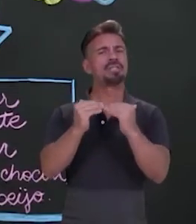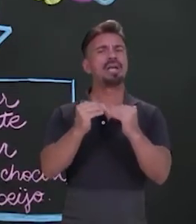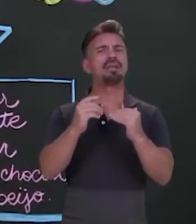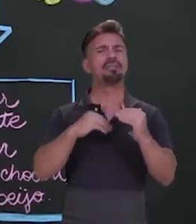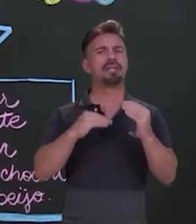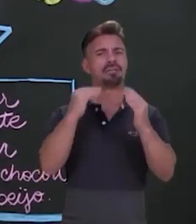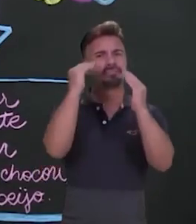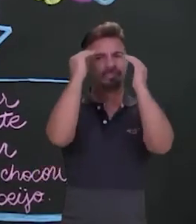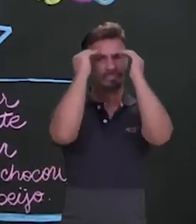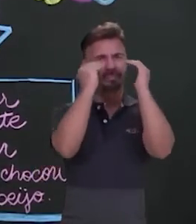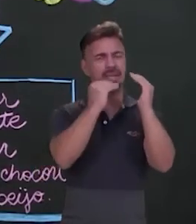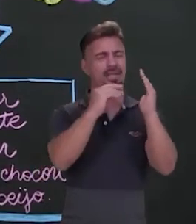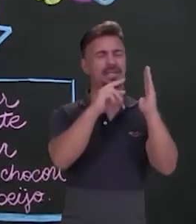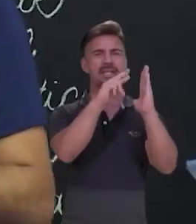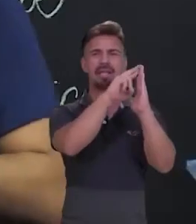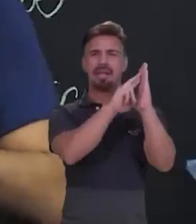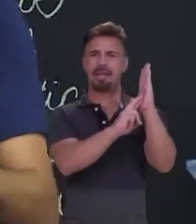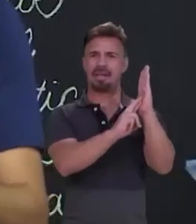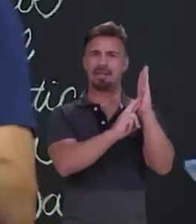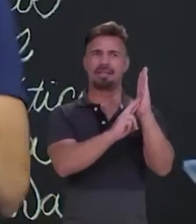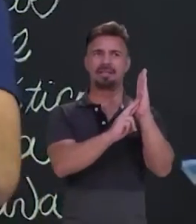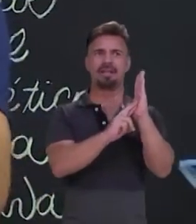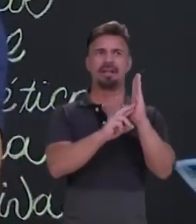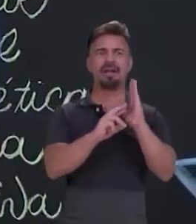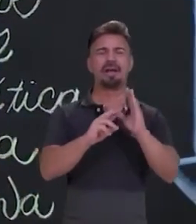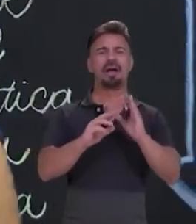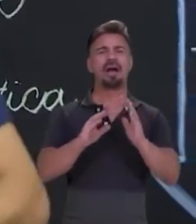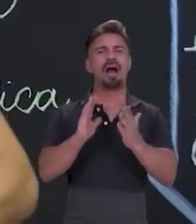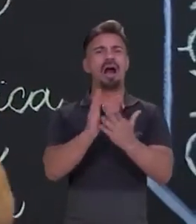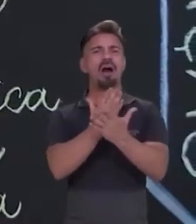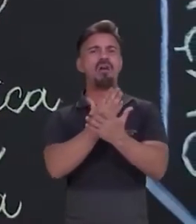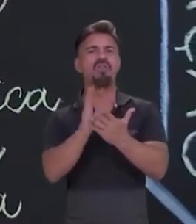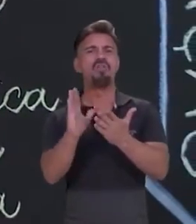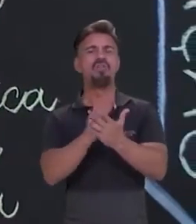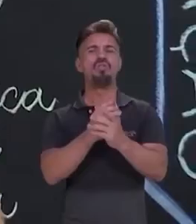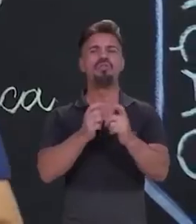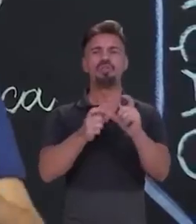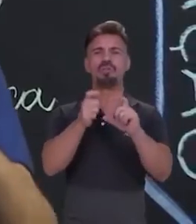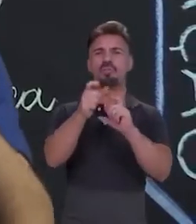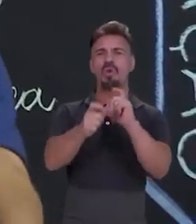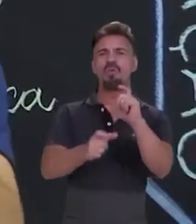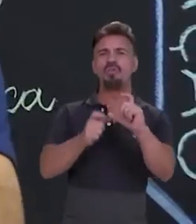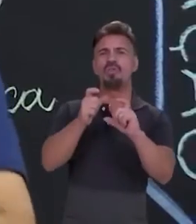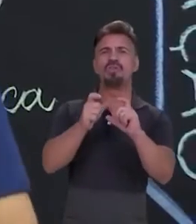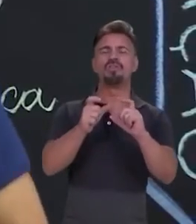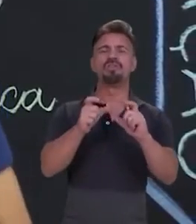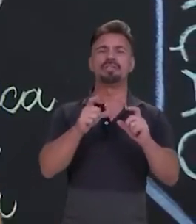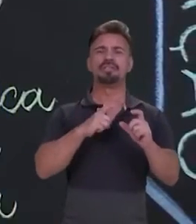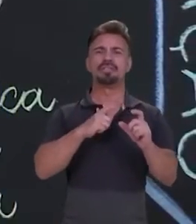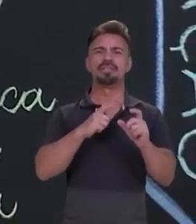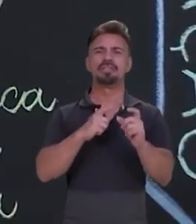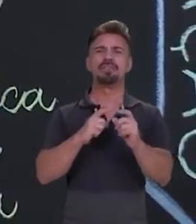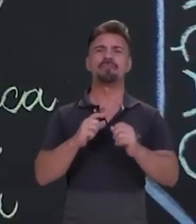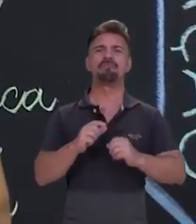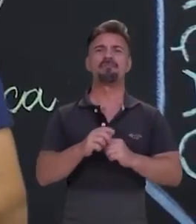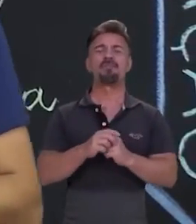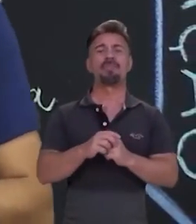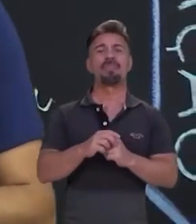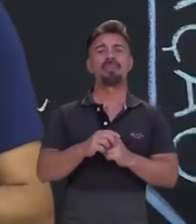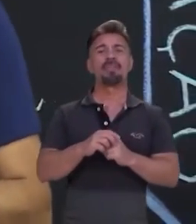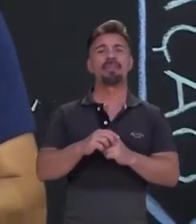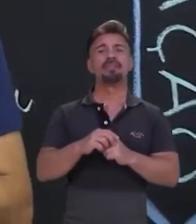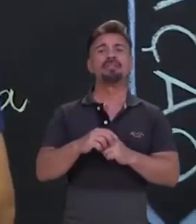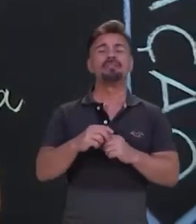algumas regras e que no meio desses processos, alguns elementos mórficos, alguns elementos que constituem o vocábulo vão acabar